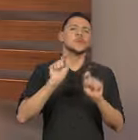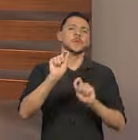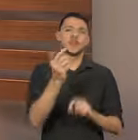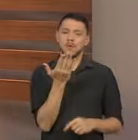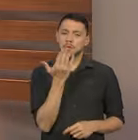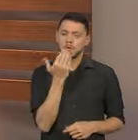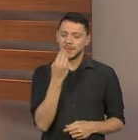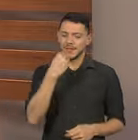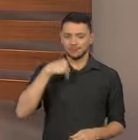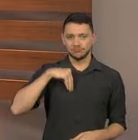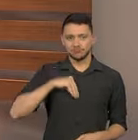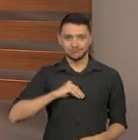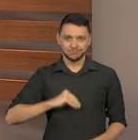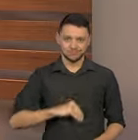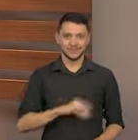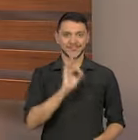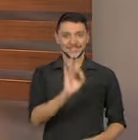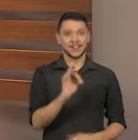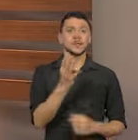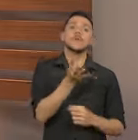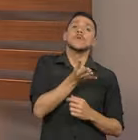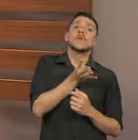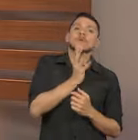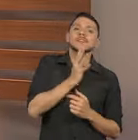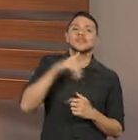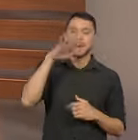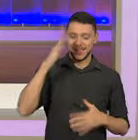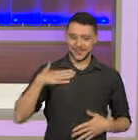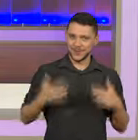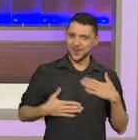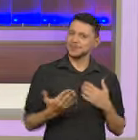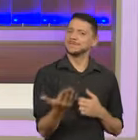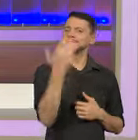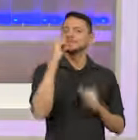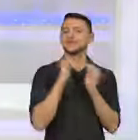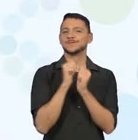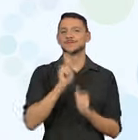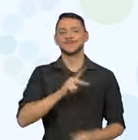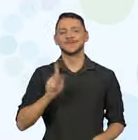conhecer um pouquinho mais sobre o nosso corpo? Vamos lá? Vem com o Pro, avançando.